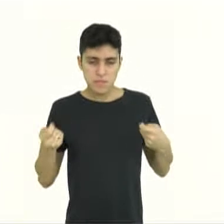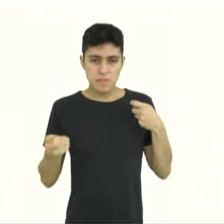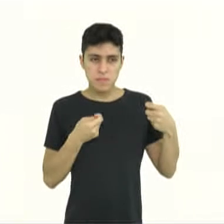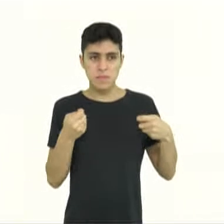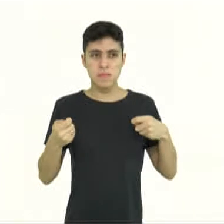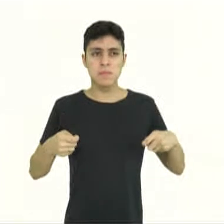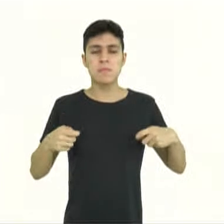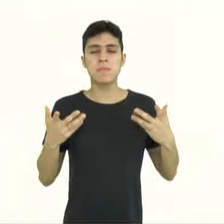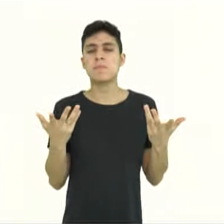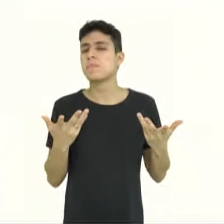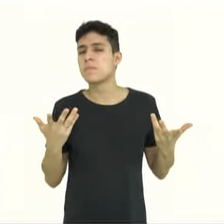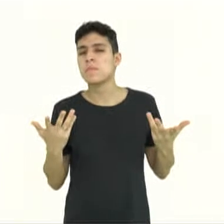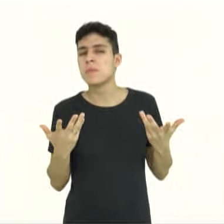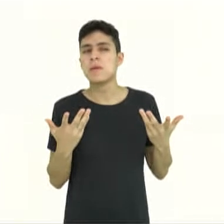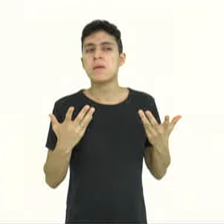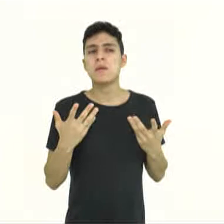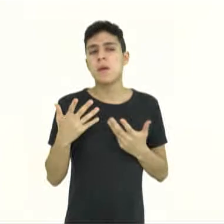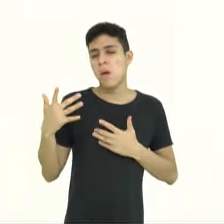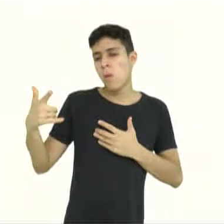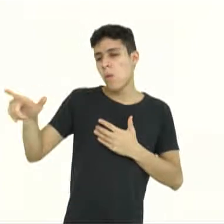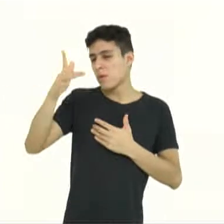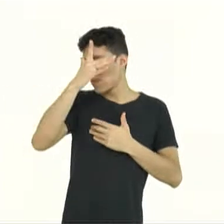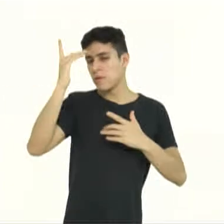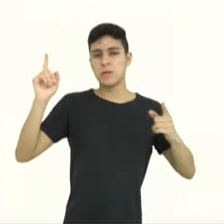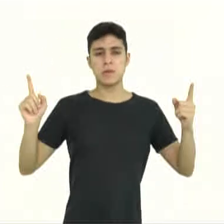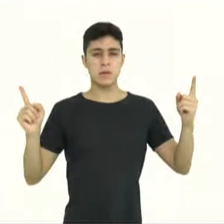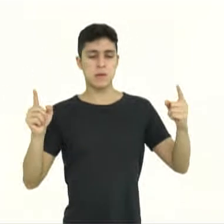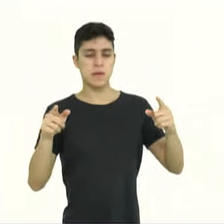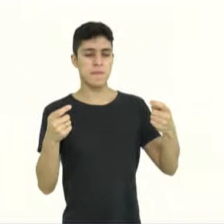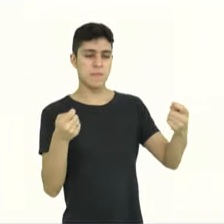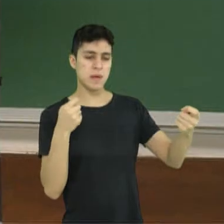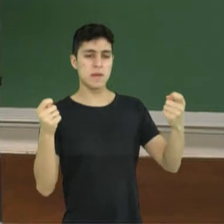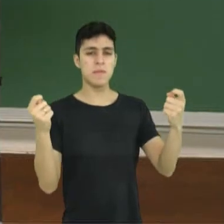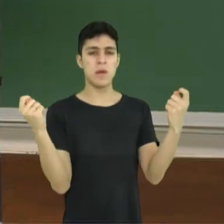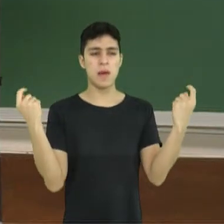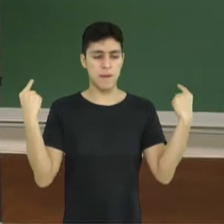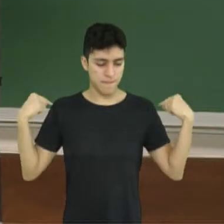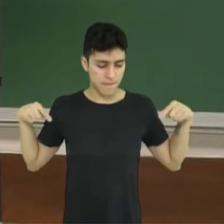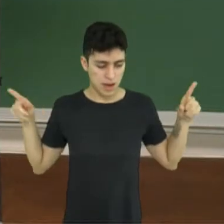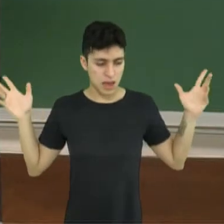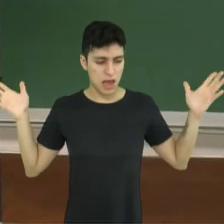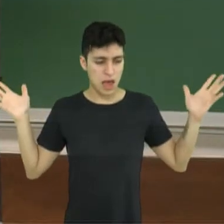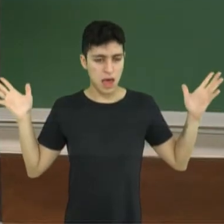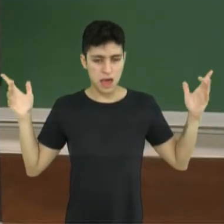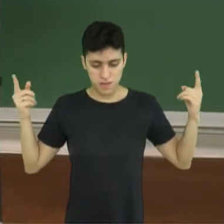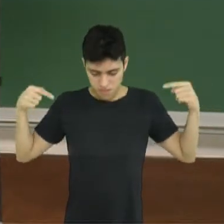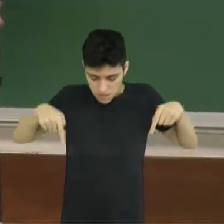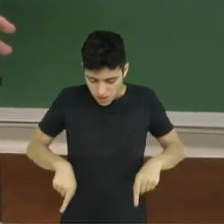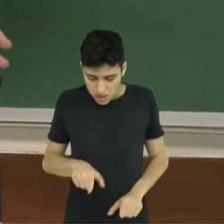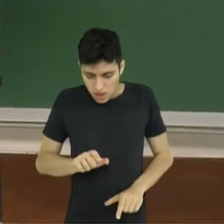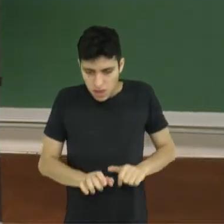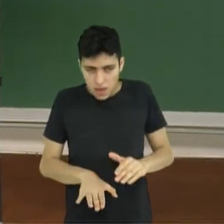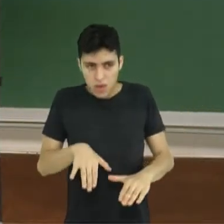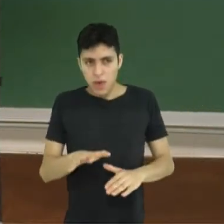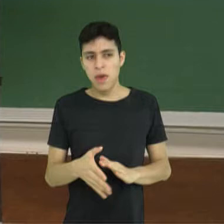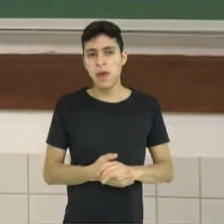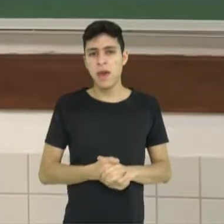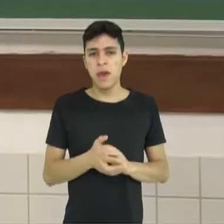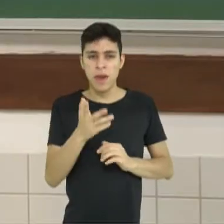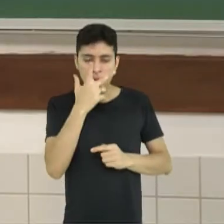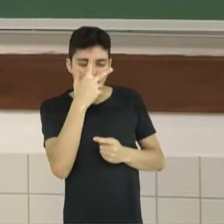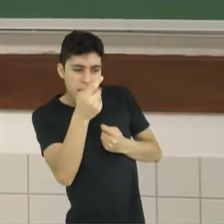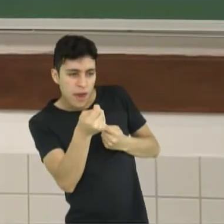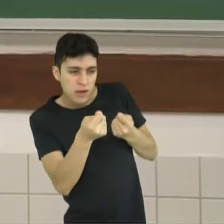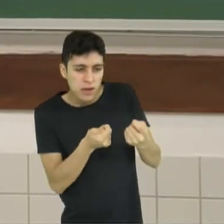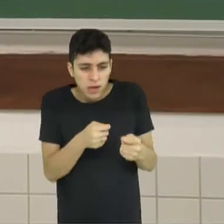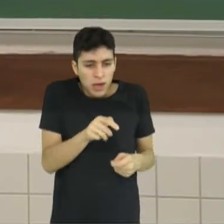pelo quadril. Um segundo manipula os braços e o terceiro os pés. Então eles pegam e vão andando. O seu boneco, vão movimentando da